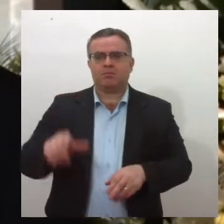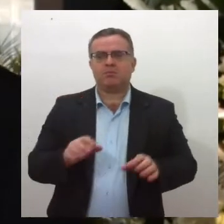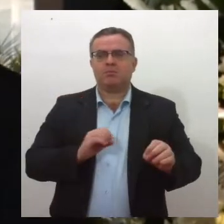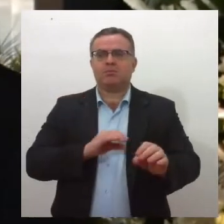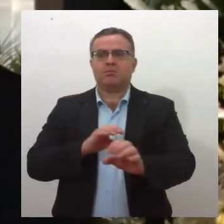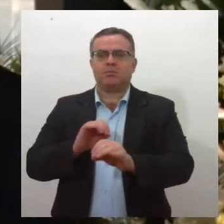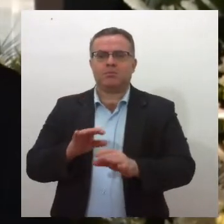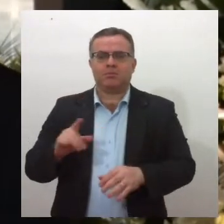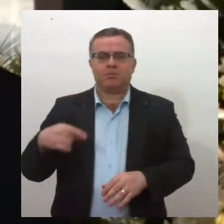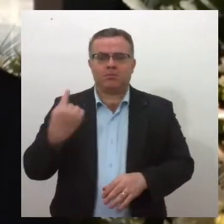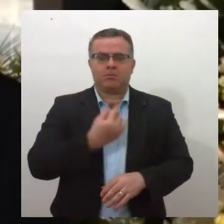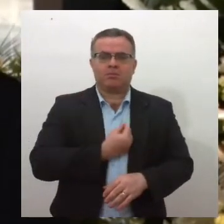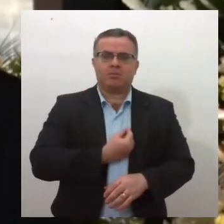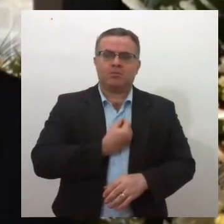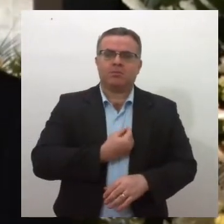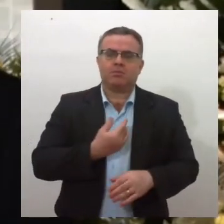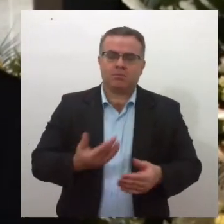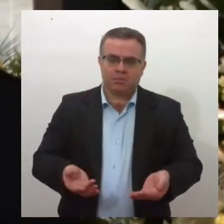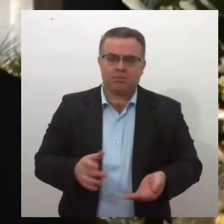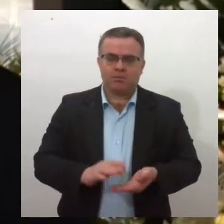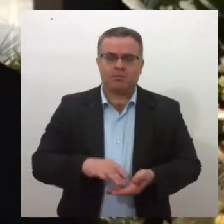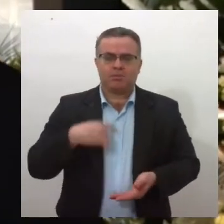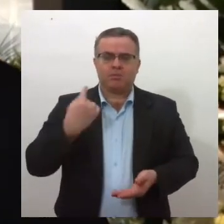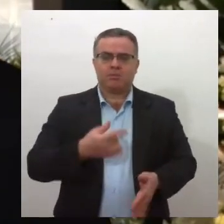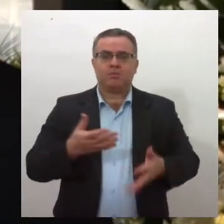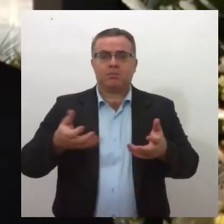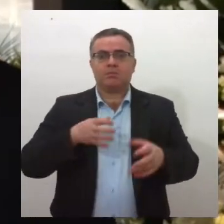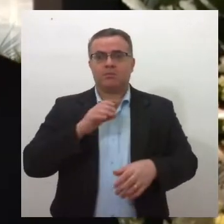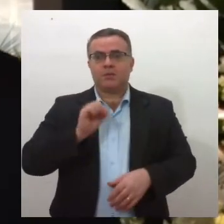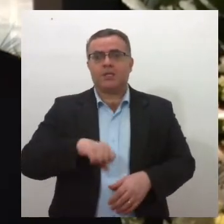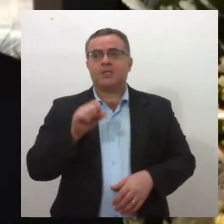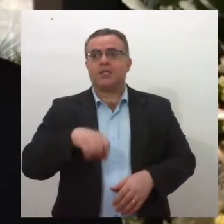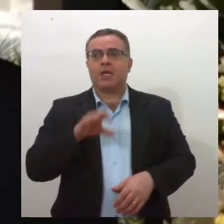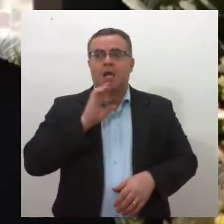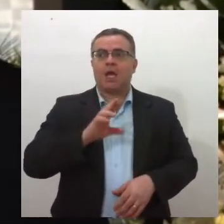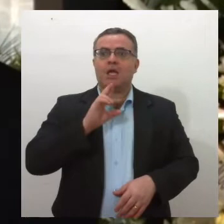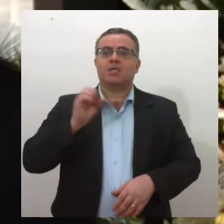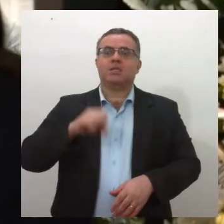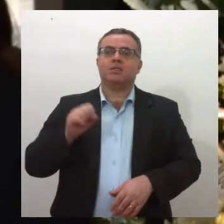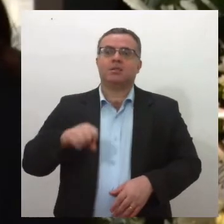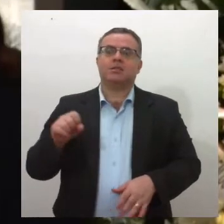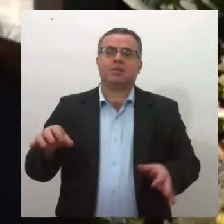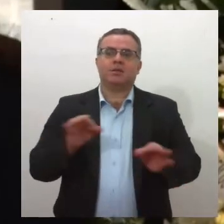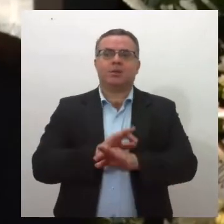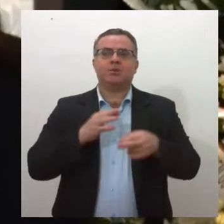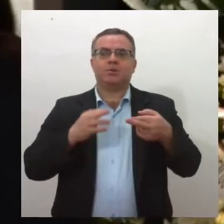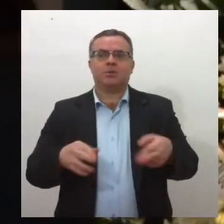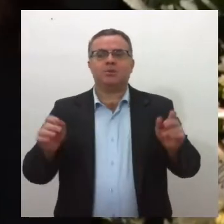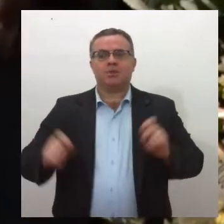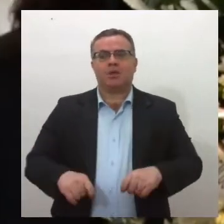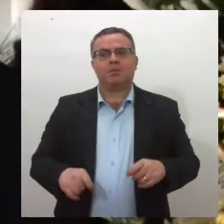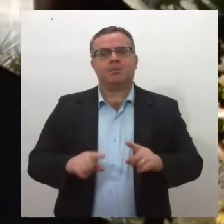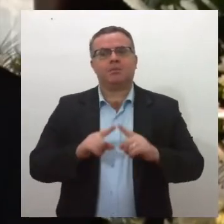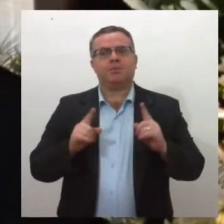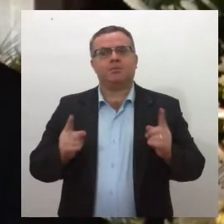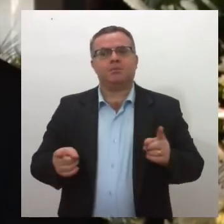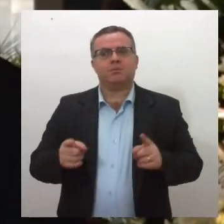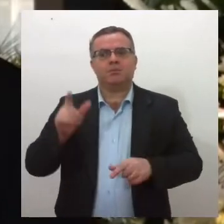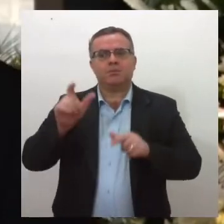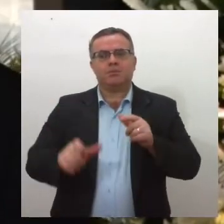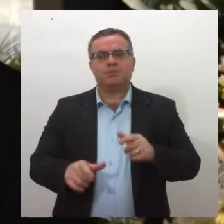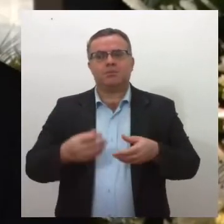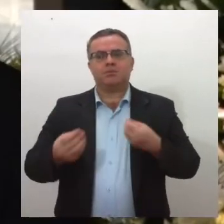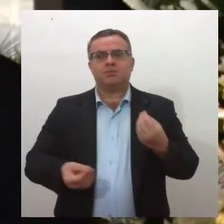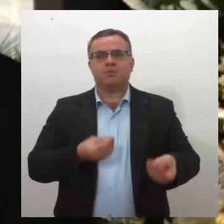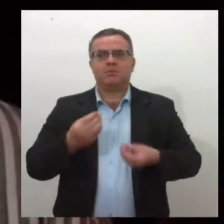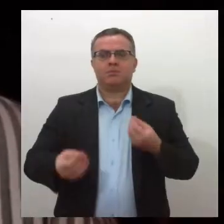para mim, porque você está sempre querendo dizer sim, está sempre querendo resolver os problemas, mas ele me fez ver que